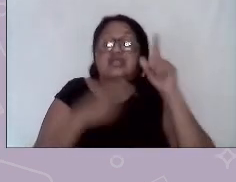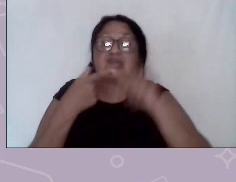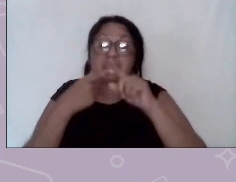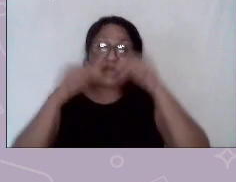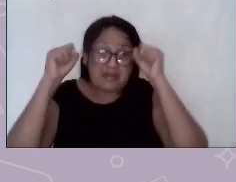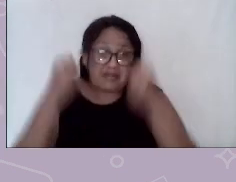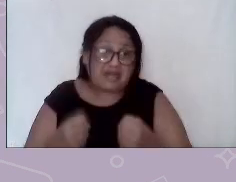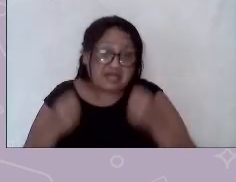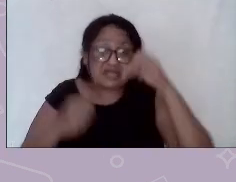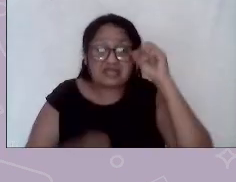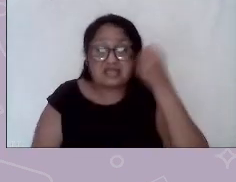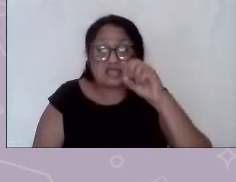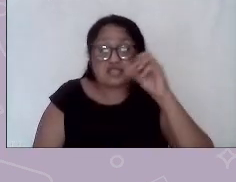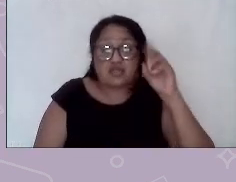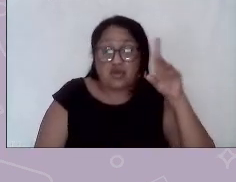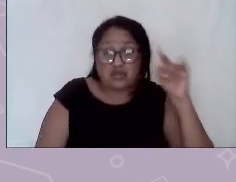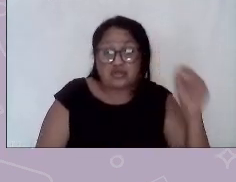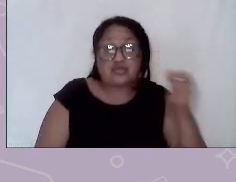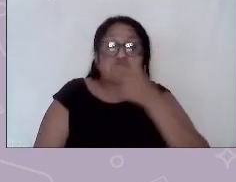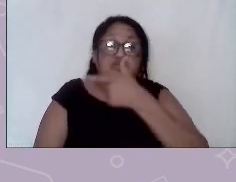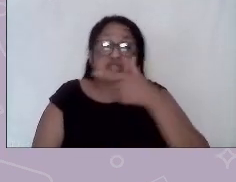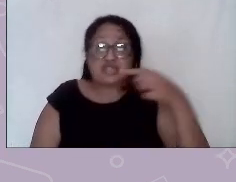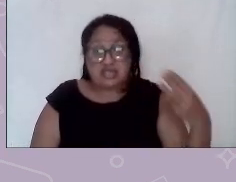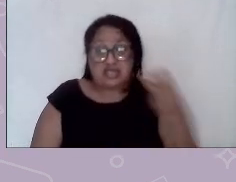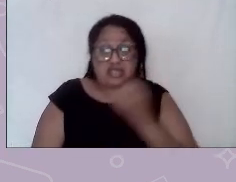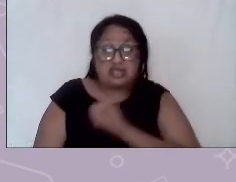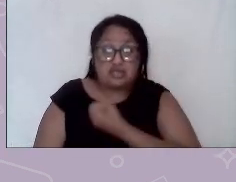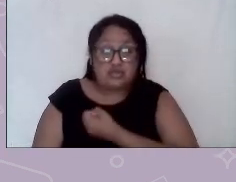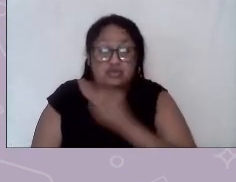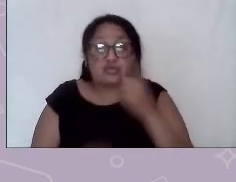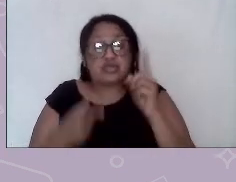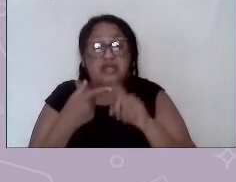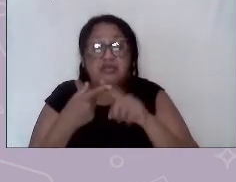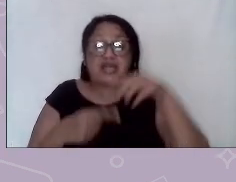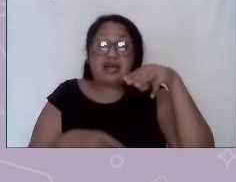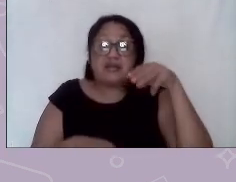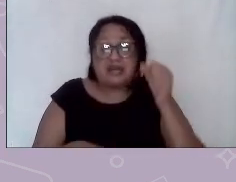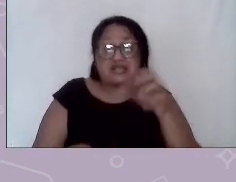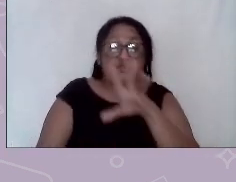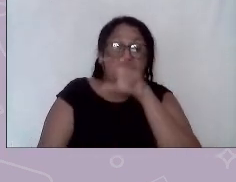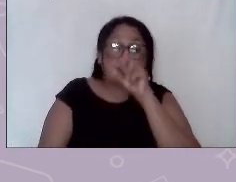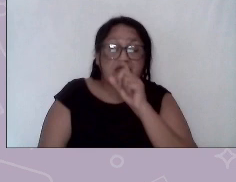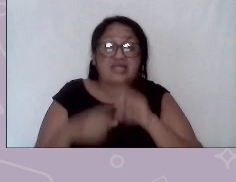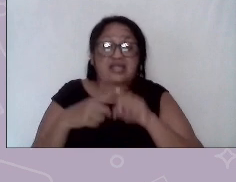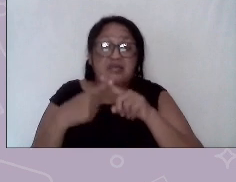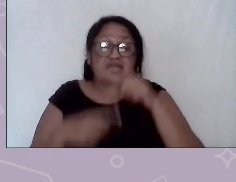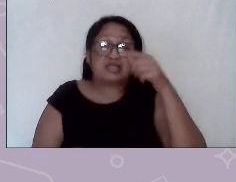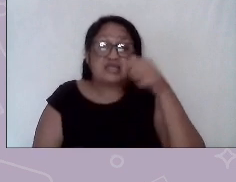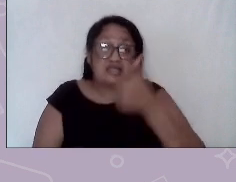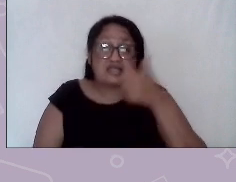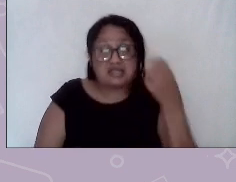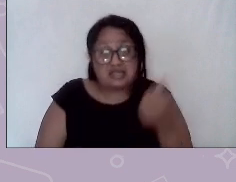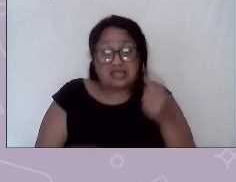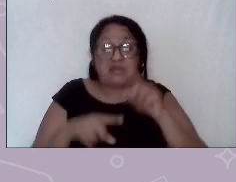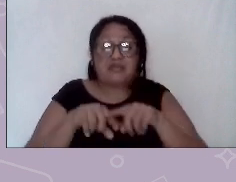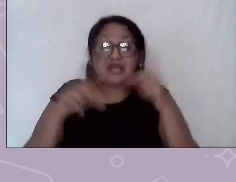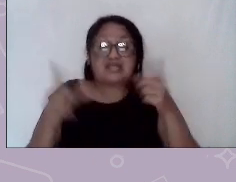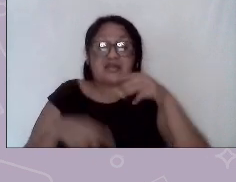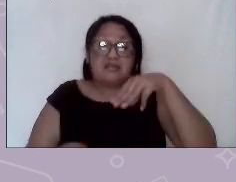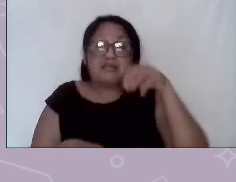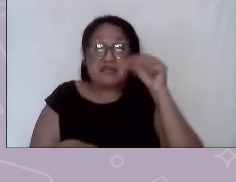sódio que é 23 mais a massa atômica do oxigênio que é 16 mais a massa atômica do hidrogênio que é 1